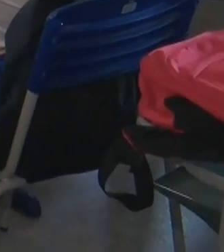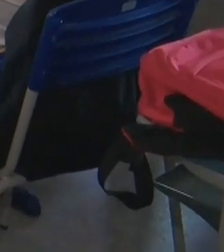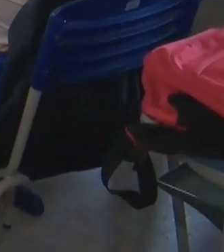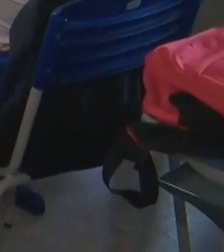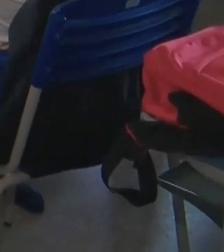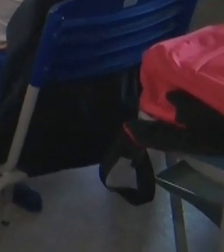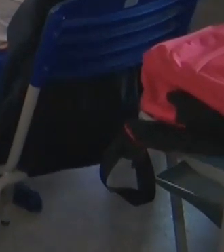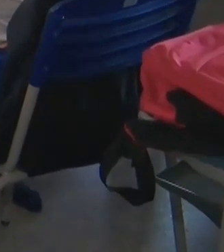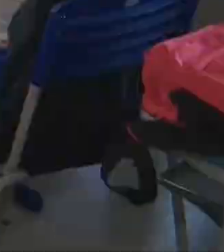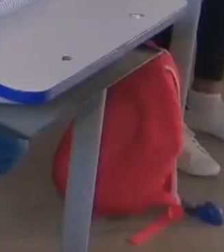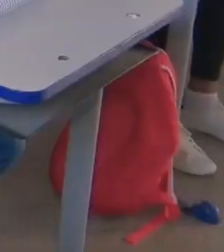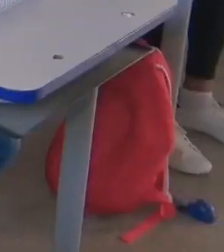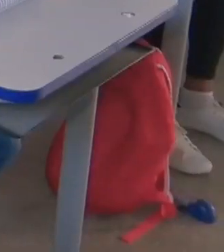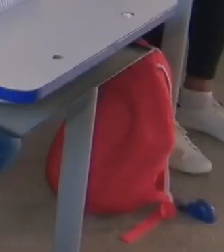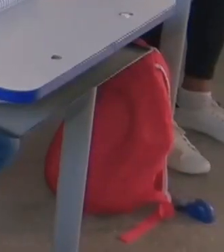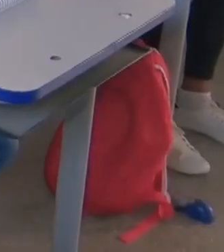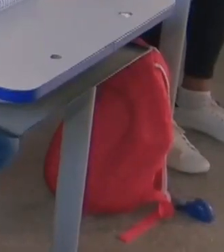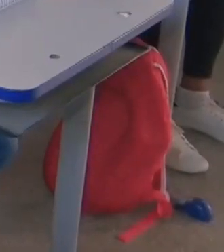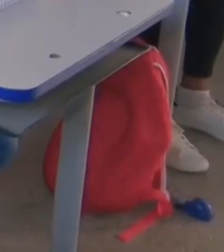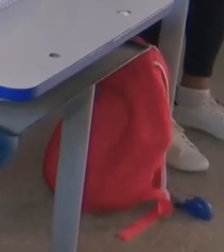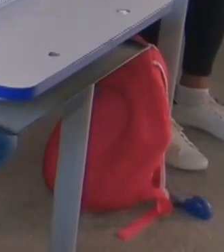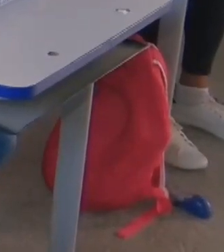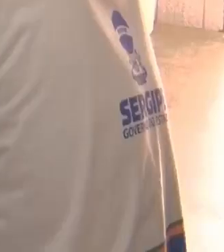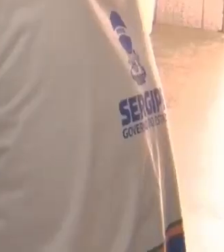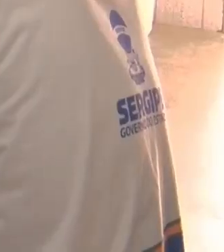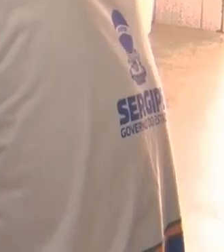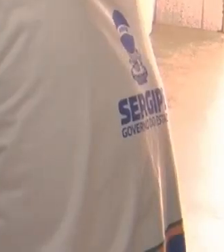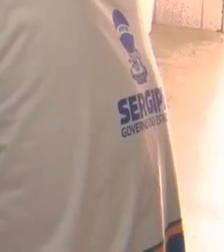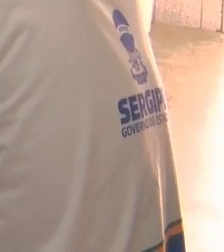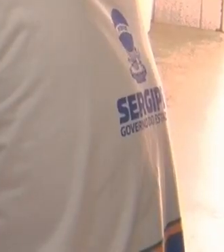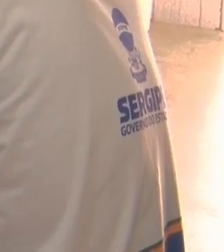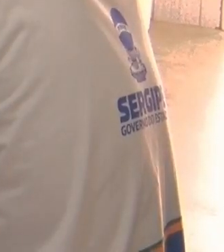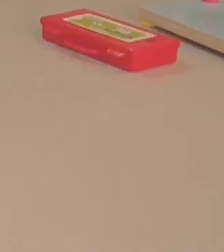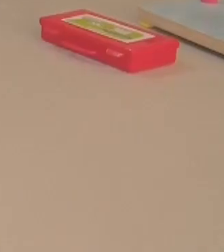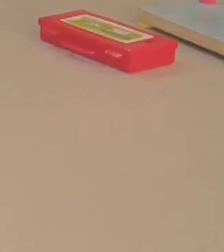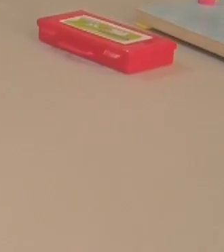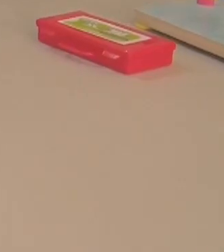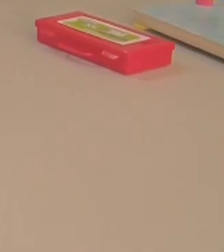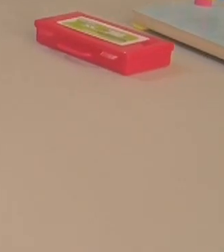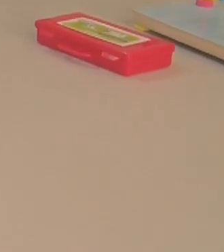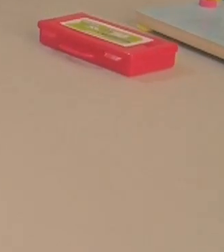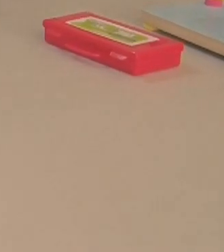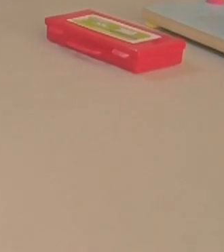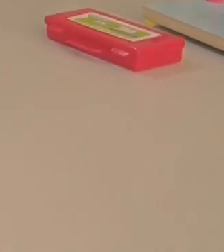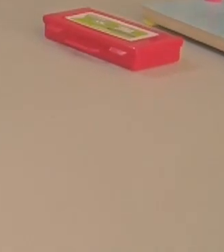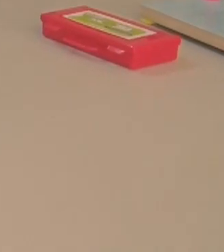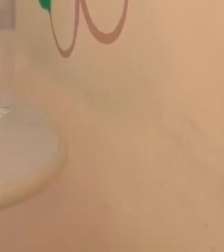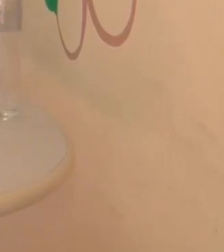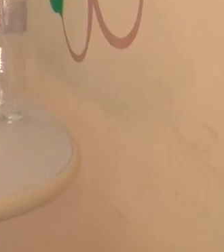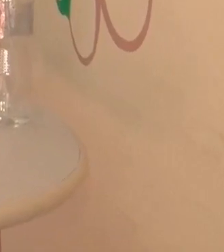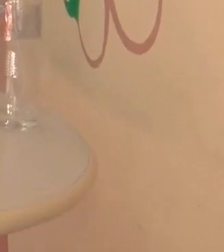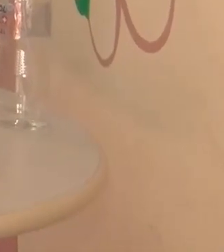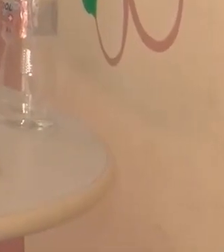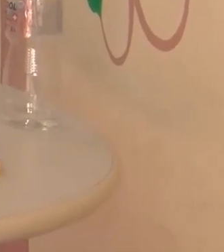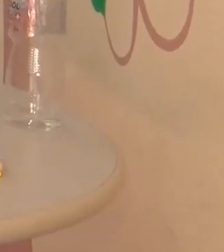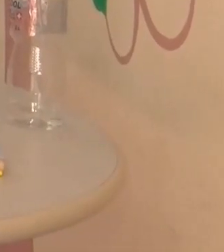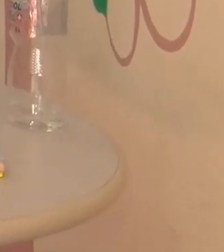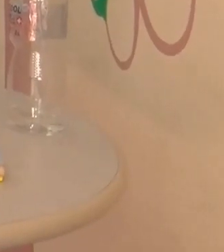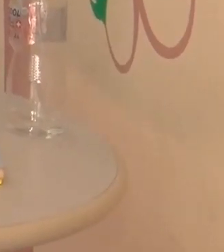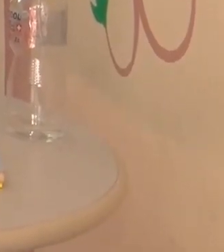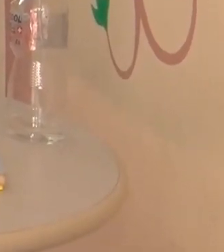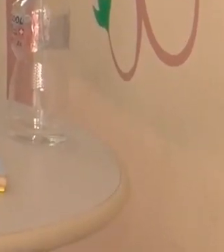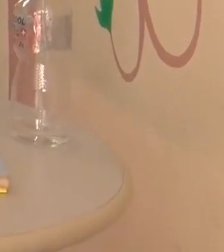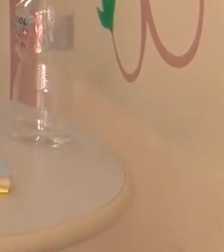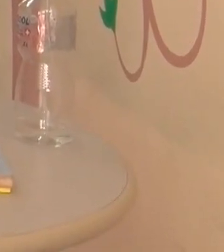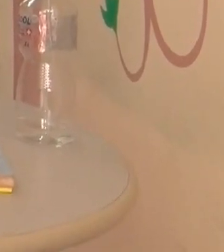Pirambu, os desafios são muitos, mas os gestores e professores vão além do conteúdo e oferecem apoio socioemocional aos alunos